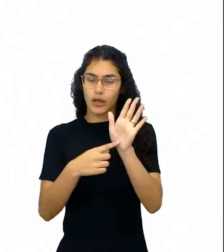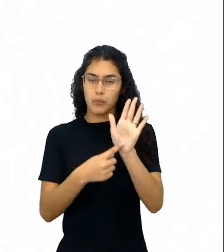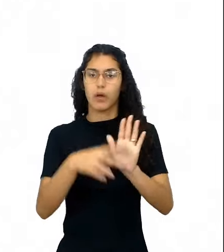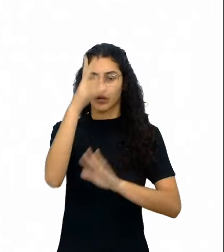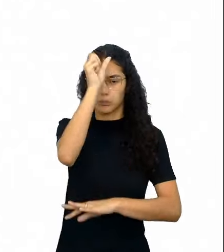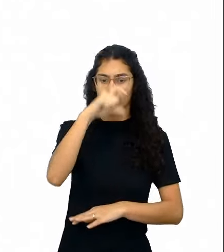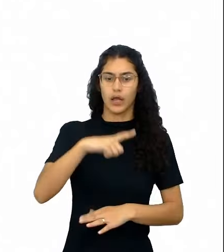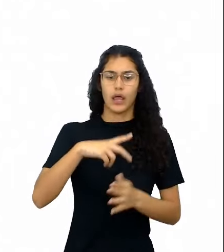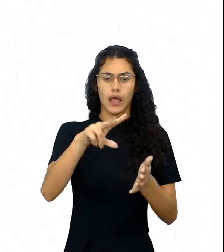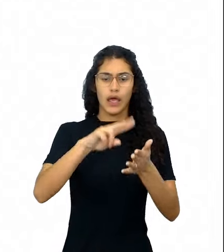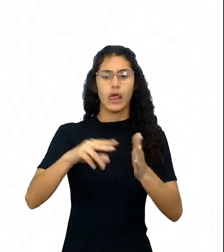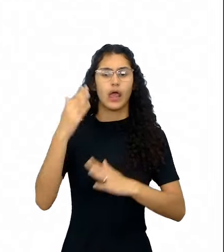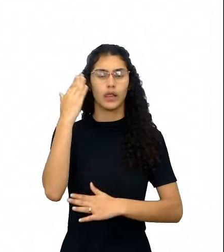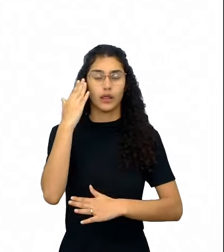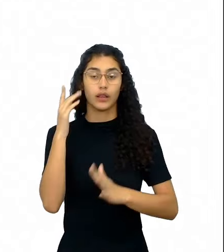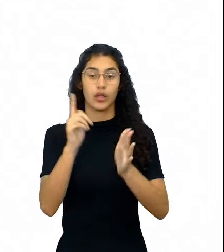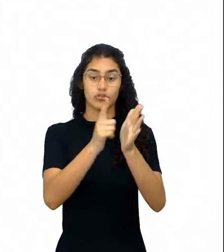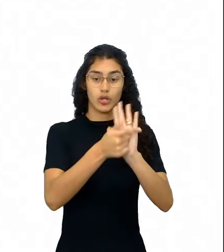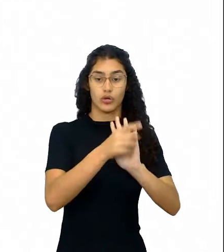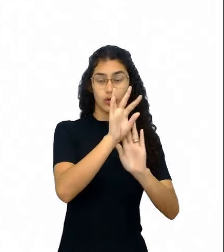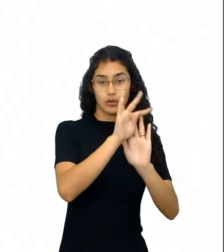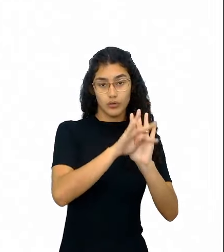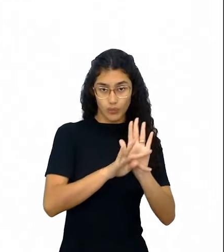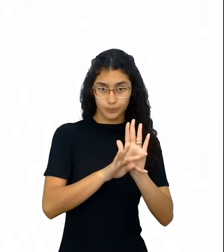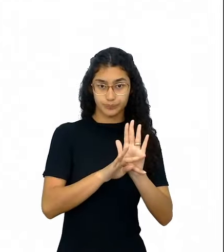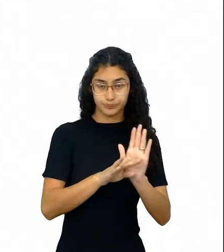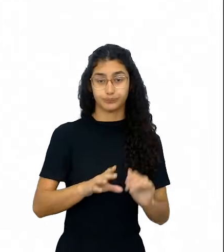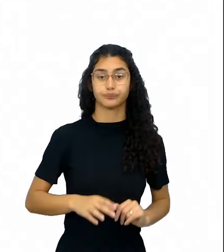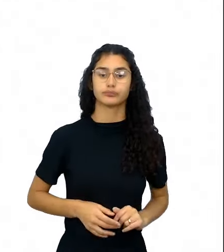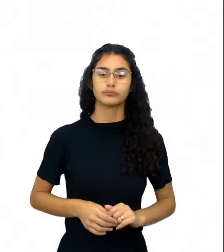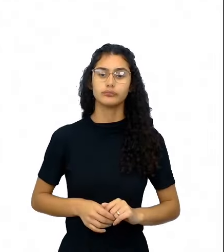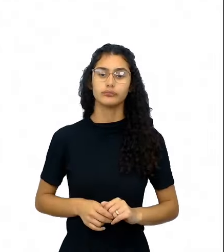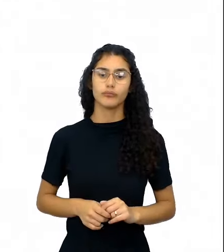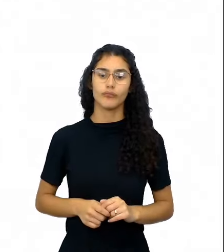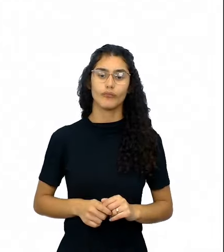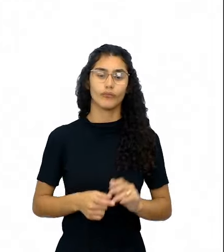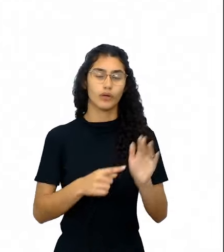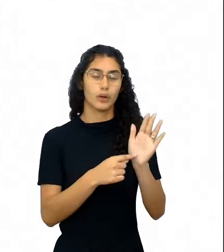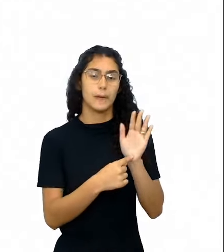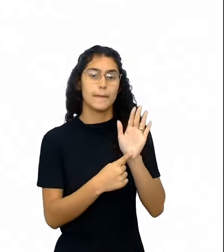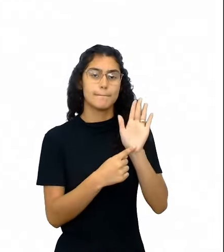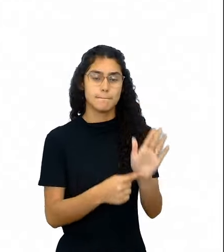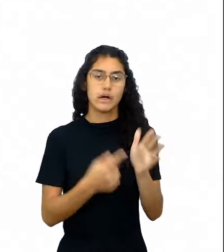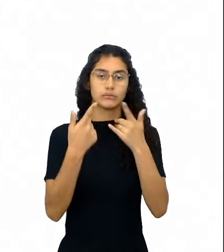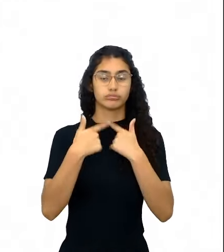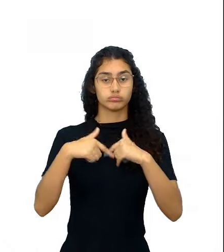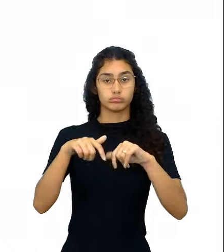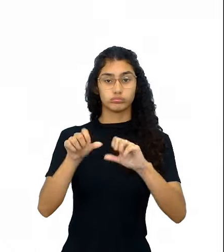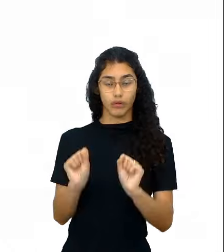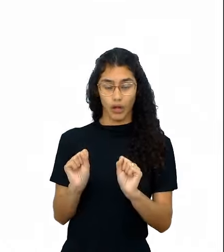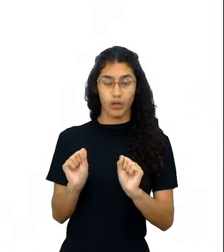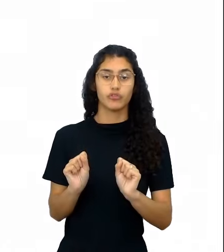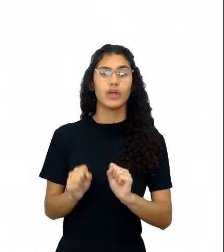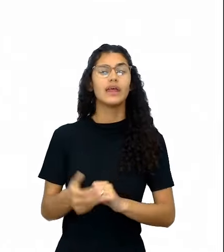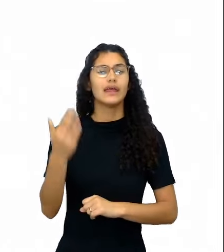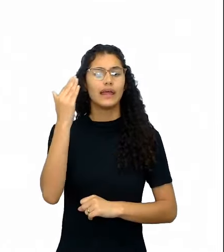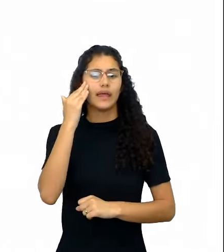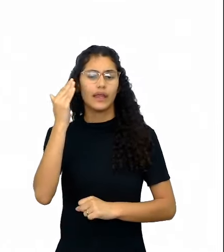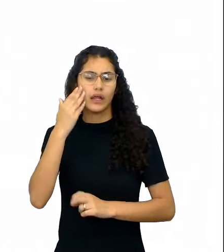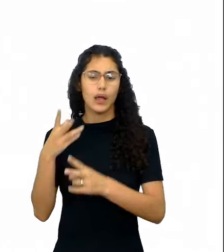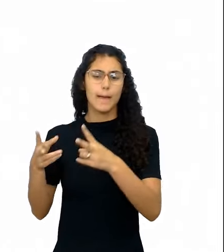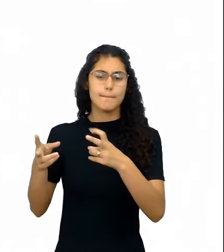aprendizagem: ler e interpretar textos de gêneros textuais, em que apareçam essas figuras de linguagem, compreender e analisar as figuras